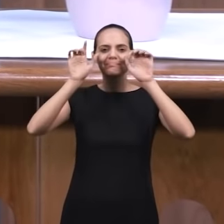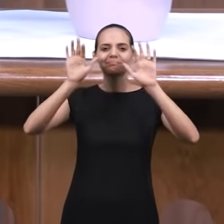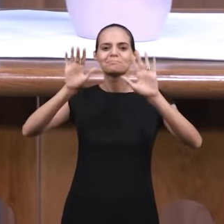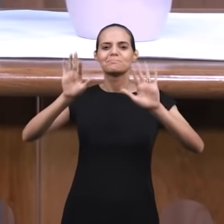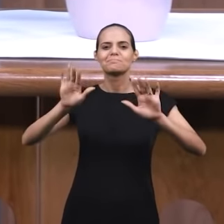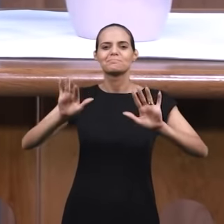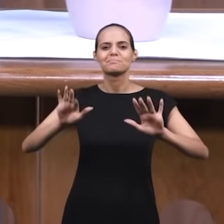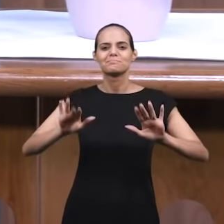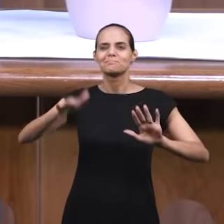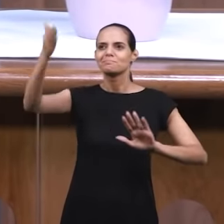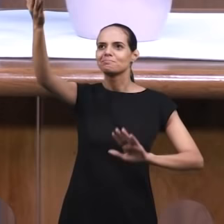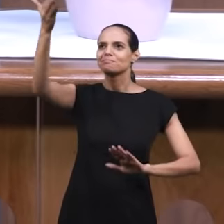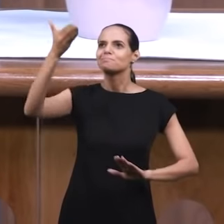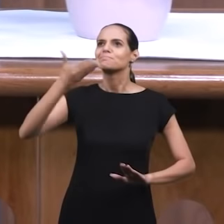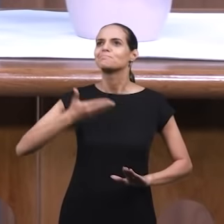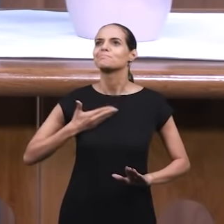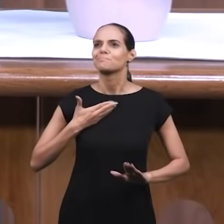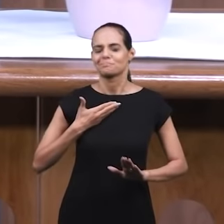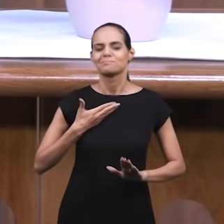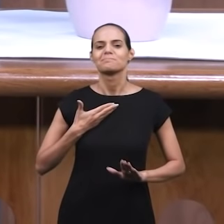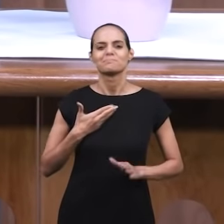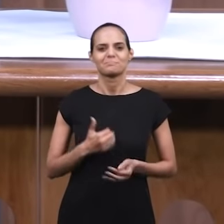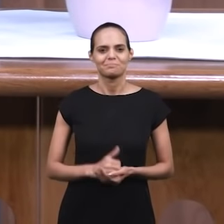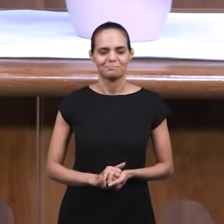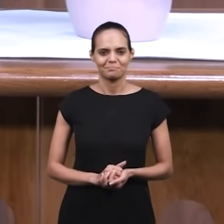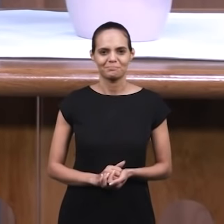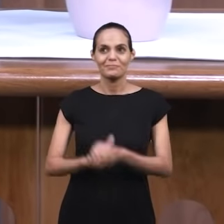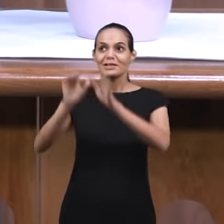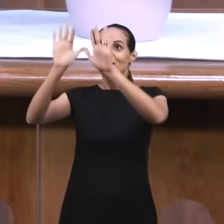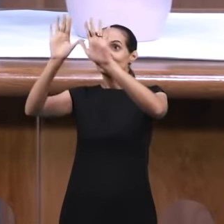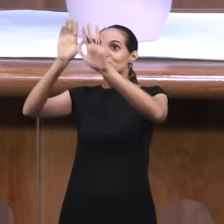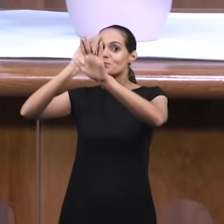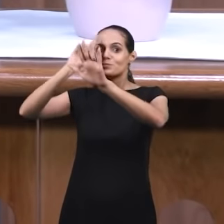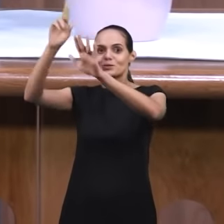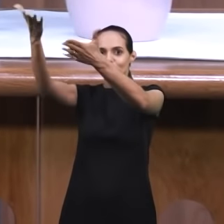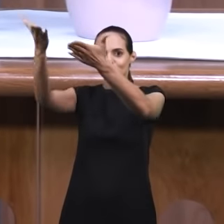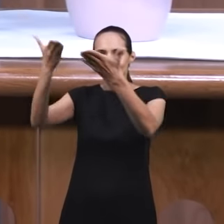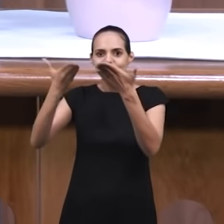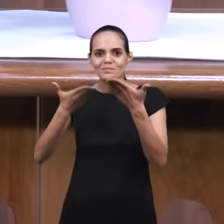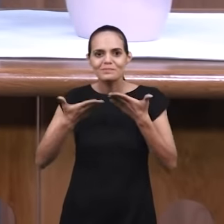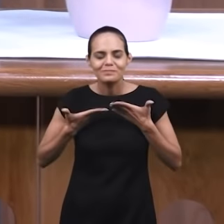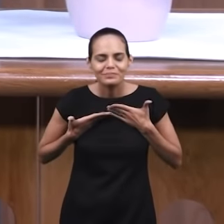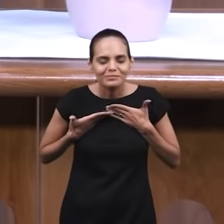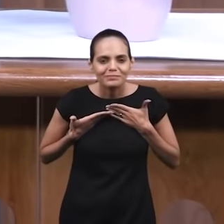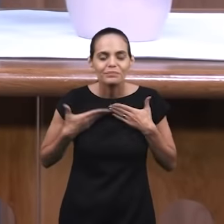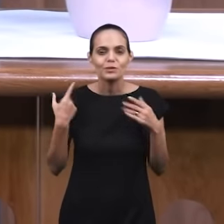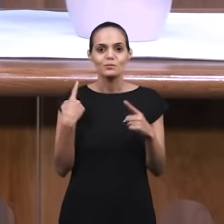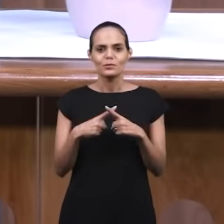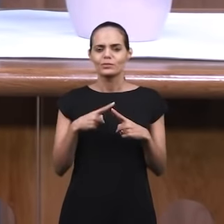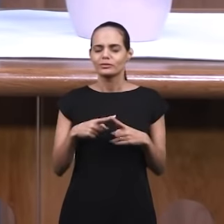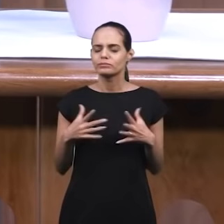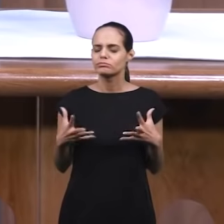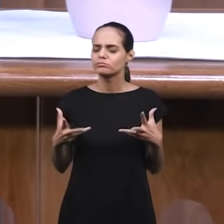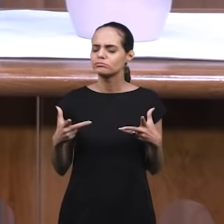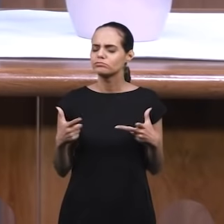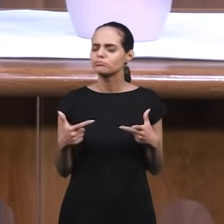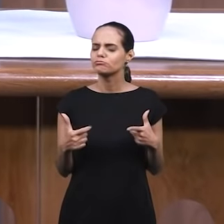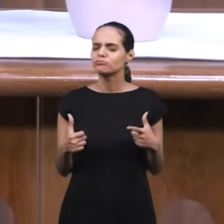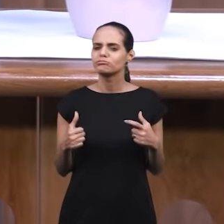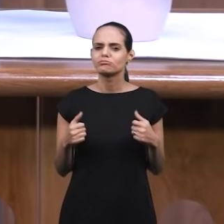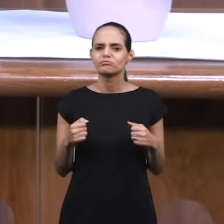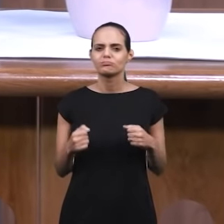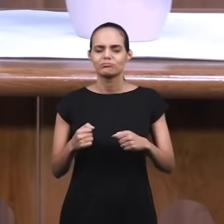dele as suas dadivosas bênçãos das mãos de Deus. O que é notável é que esse espaço de